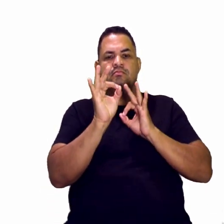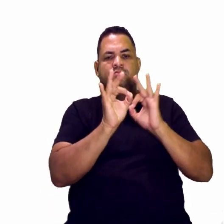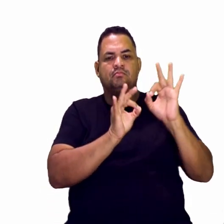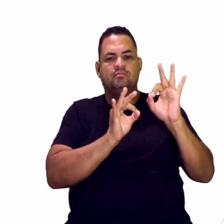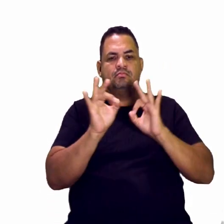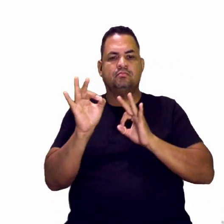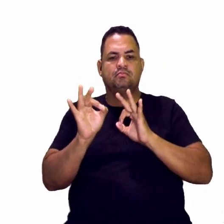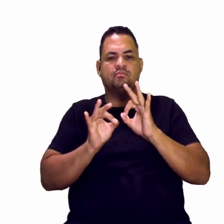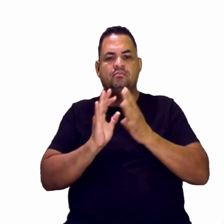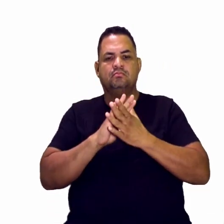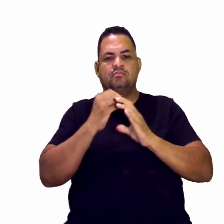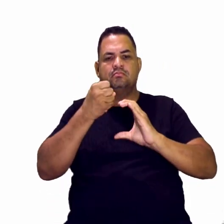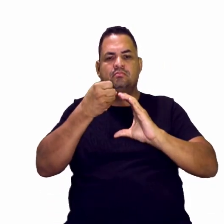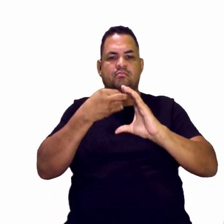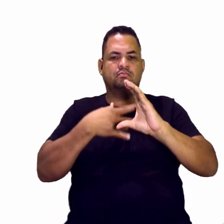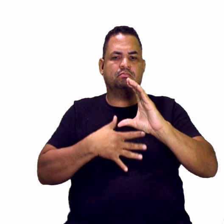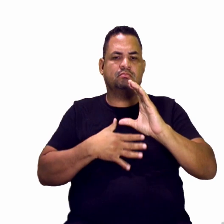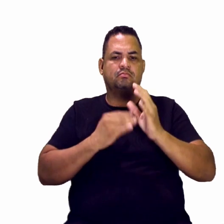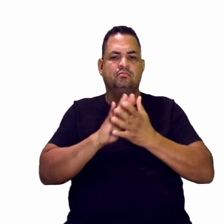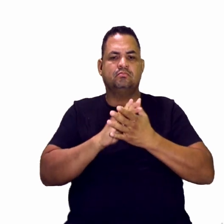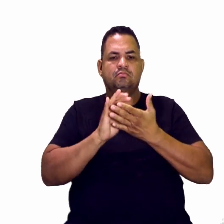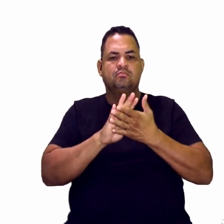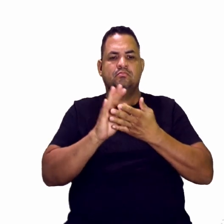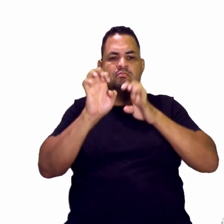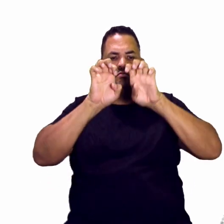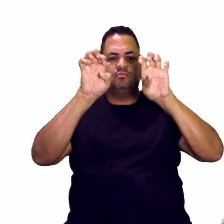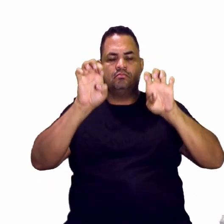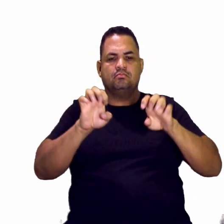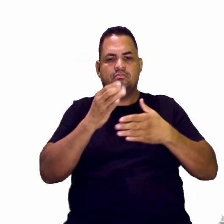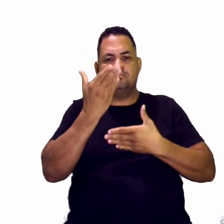formato característico dela, né? Ela é